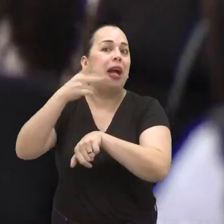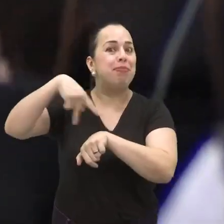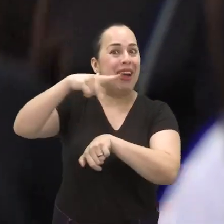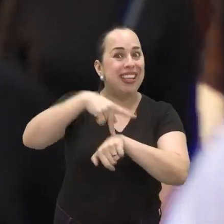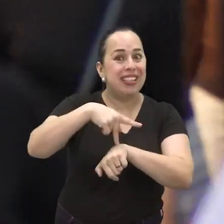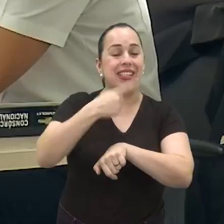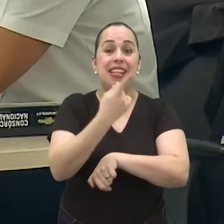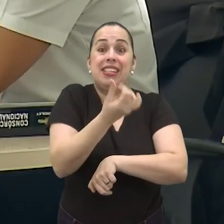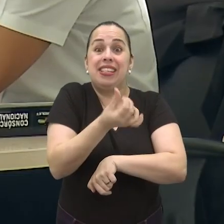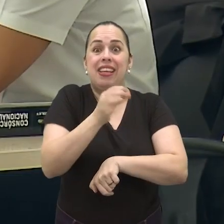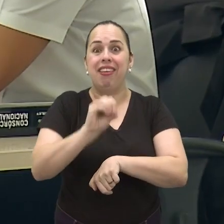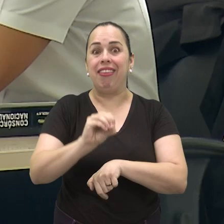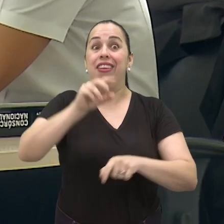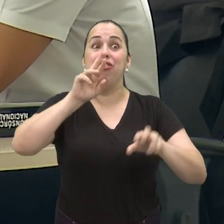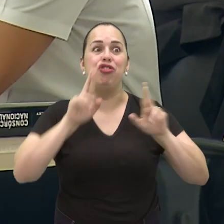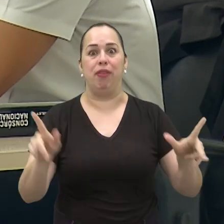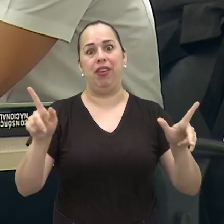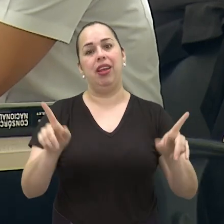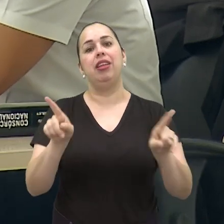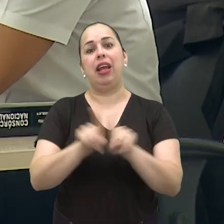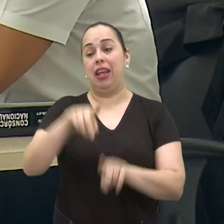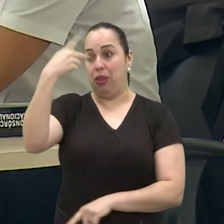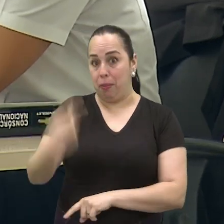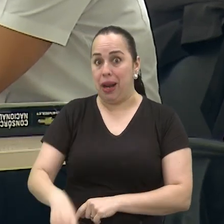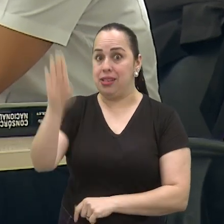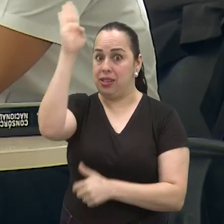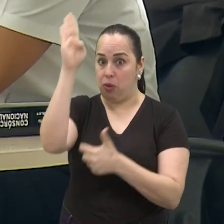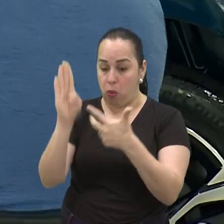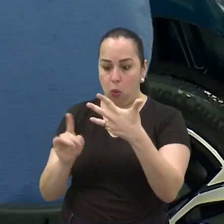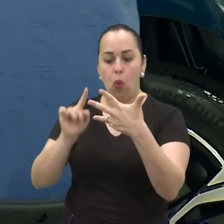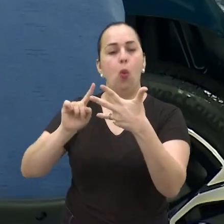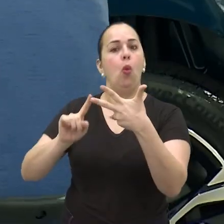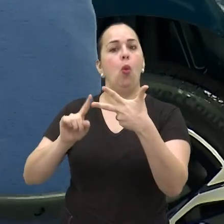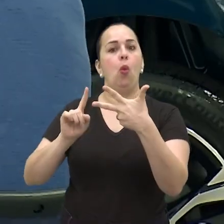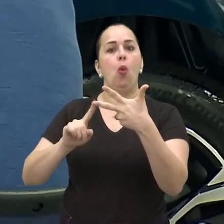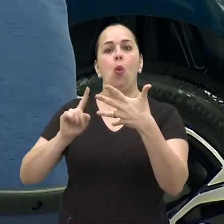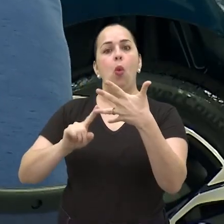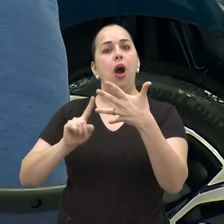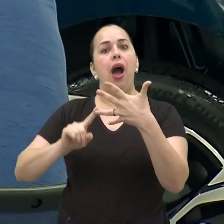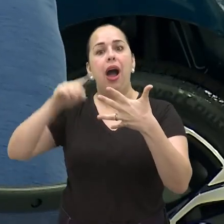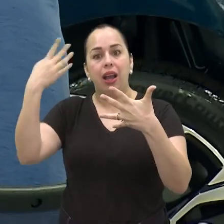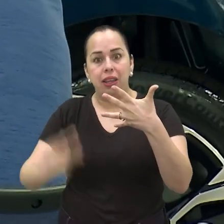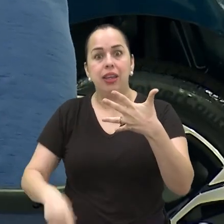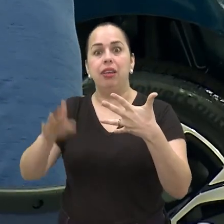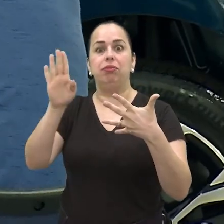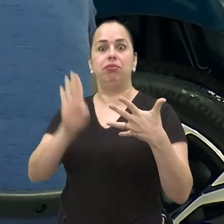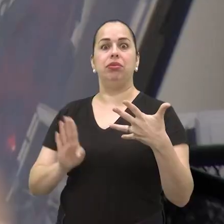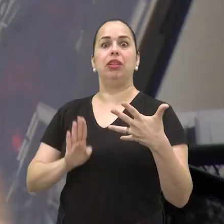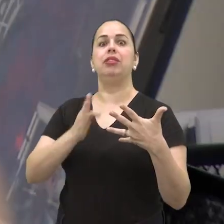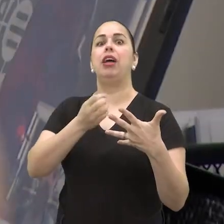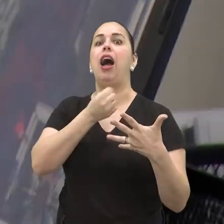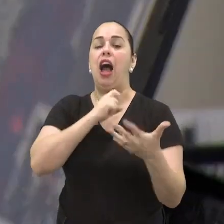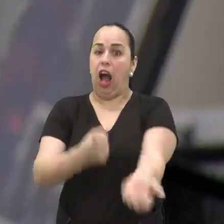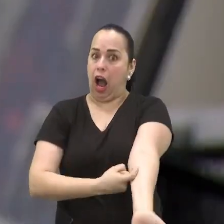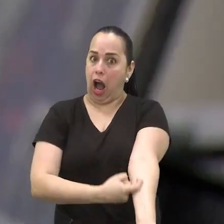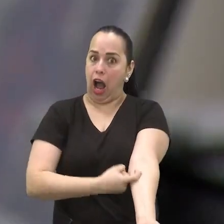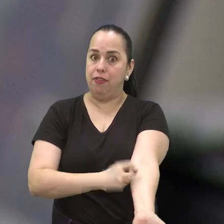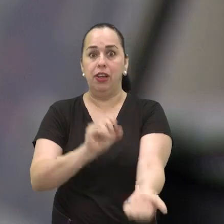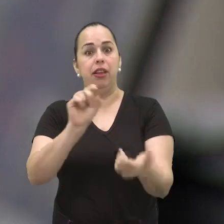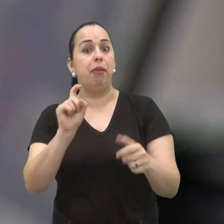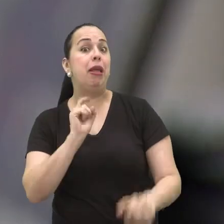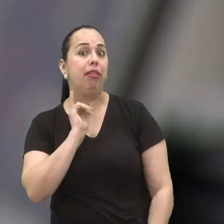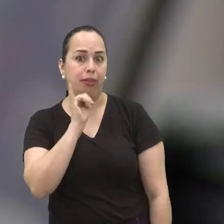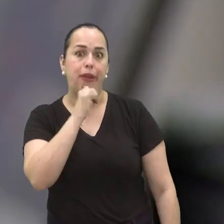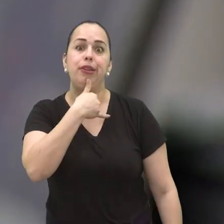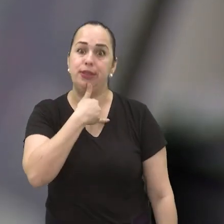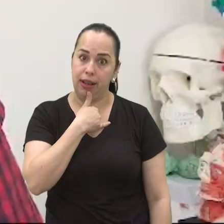países diferentes. E além do estresse, o Brasil ocupa a 4ª colocação em trabalhadores que mais sentem raiva